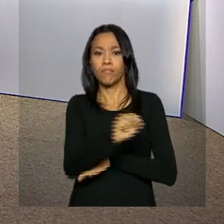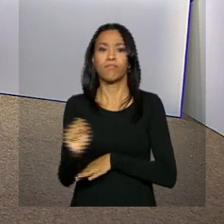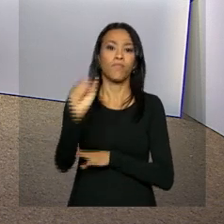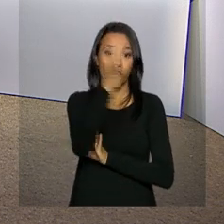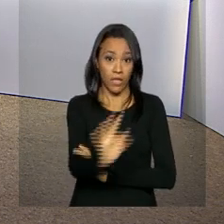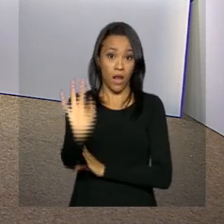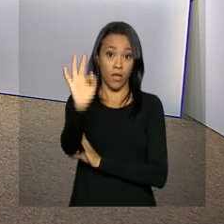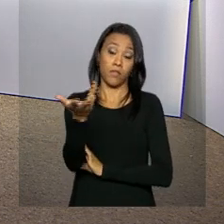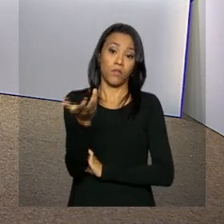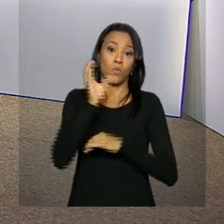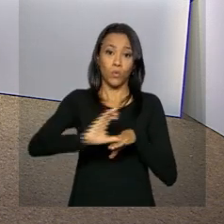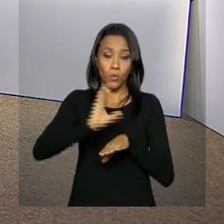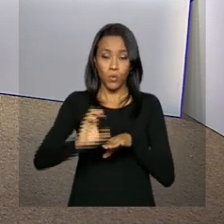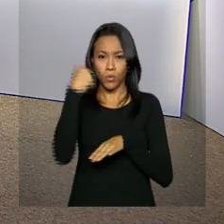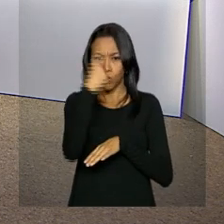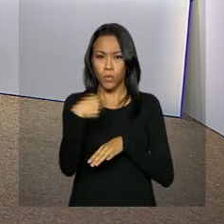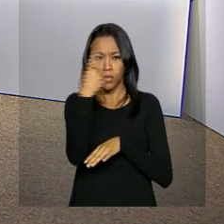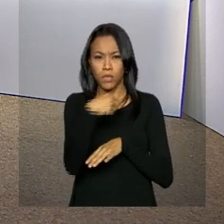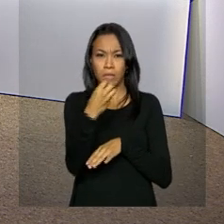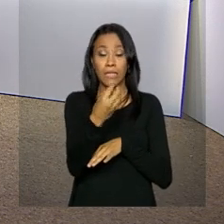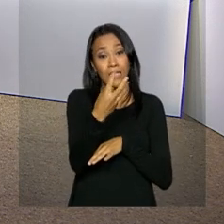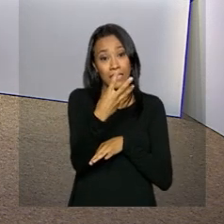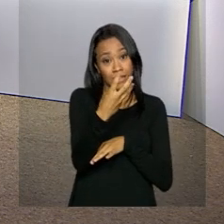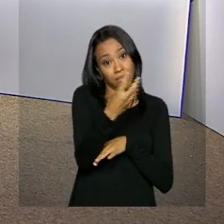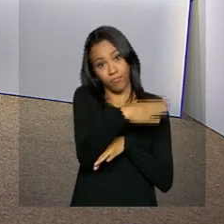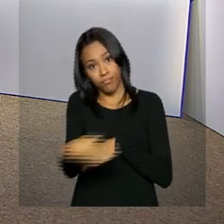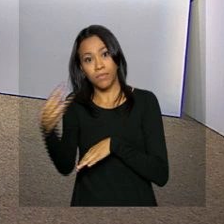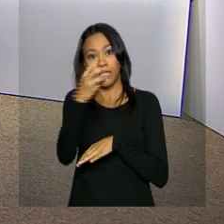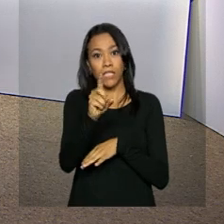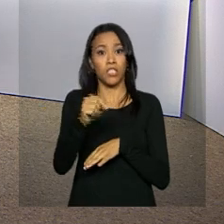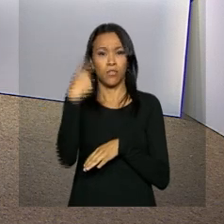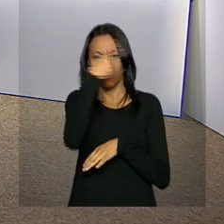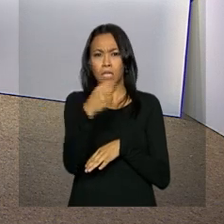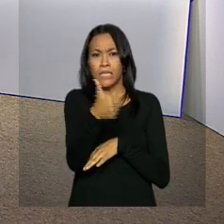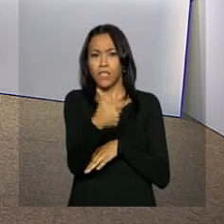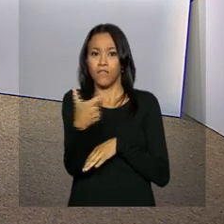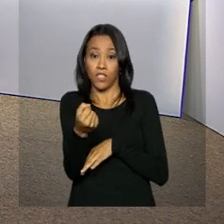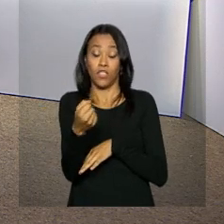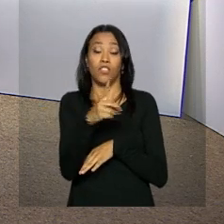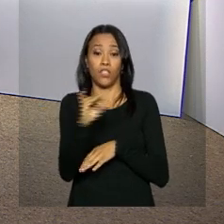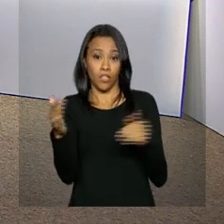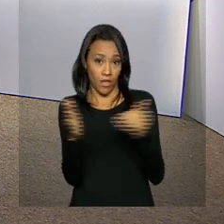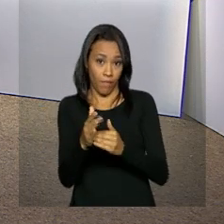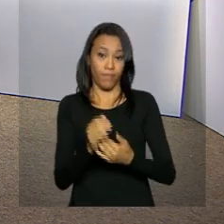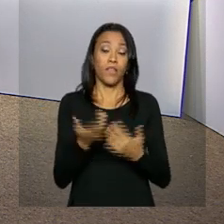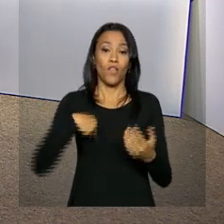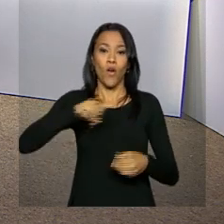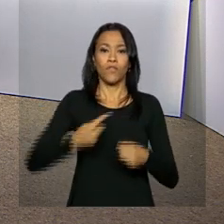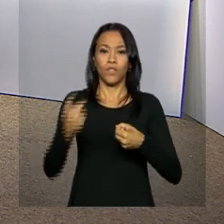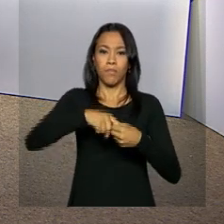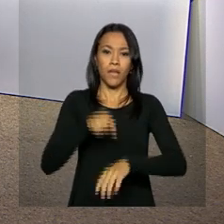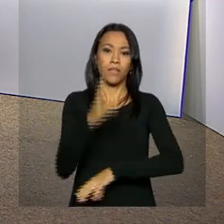credenciadas os cursos terão a duração mínima de 30 dias e máxima de 120 dias e nós voltamos às